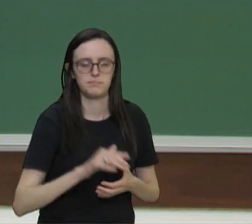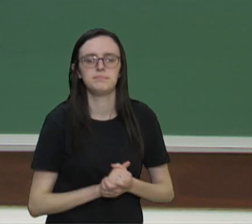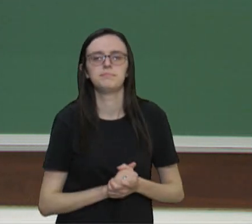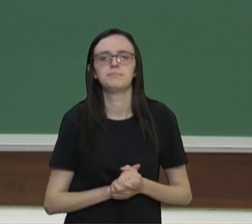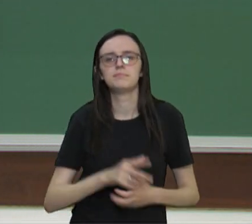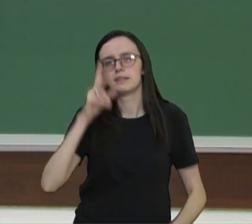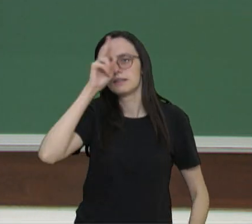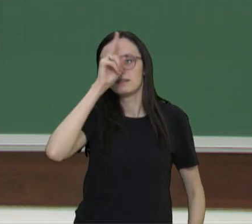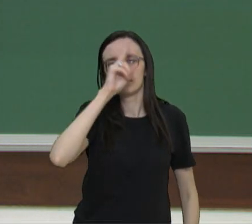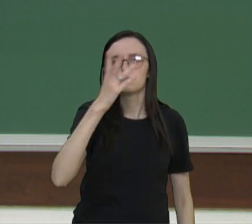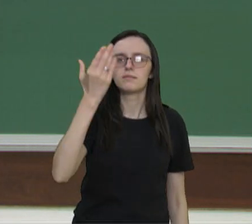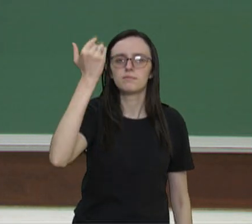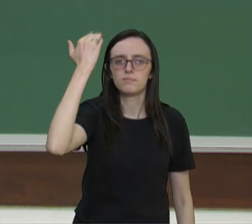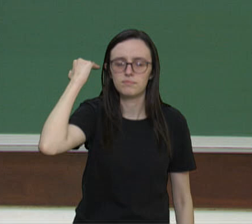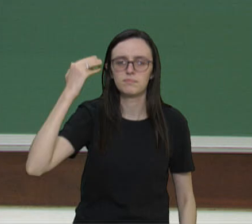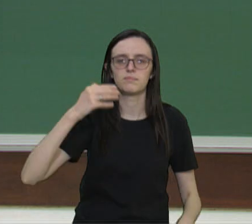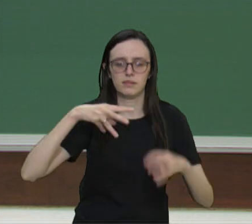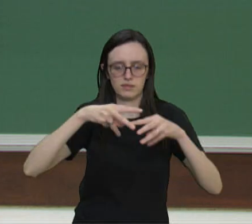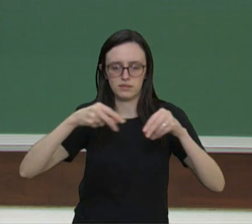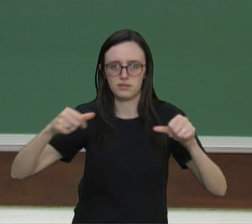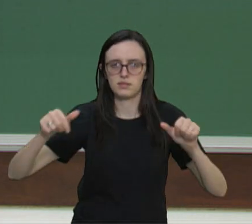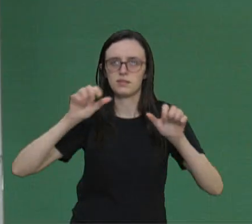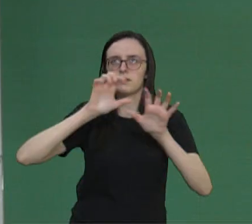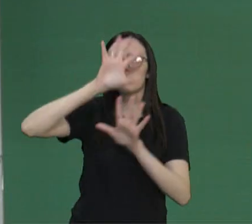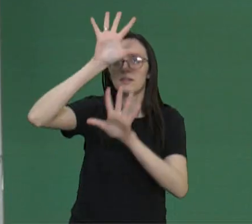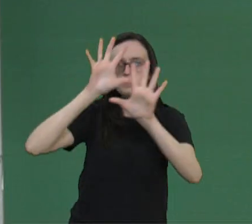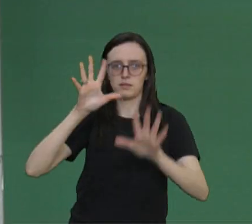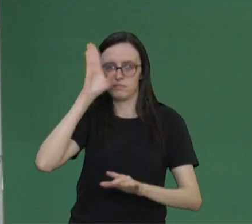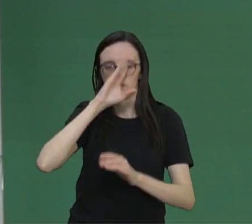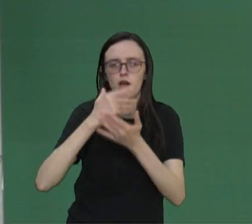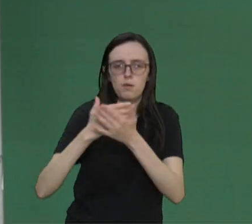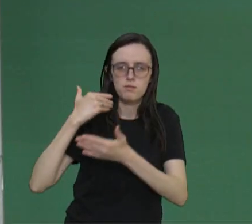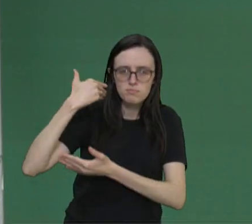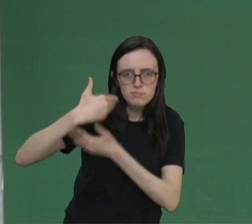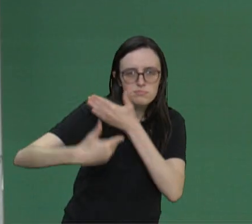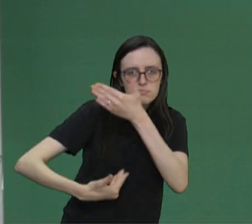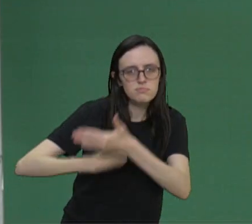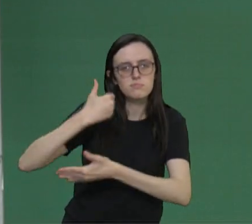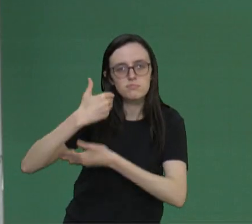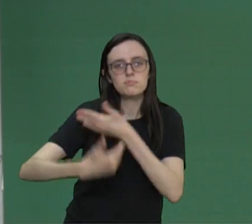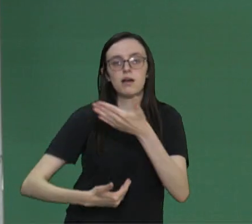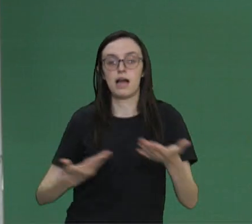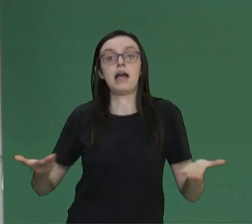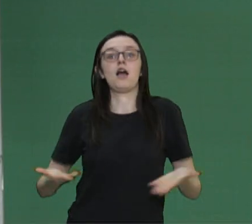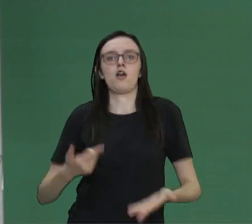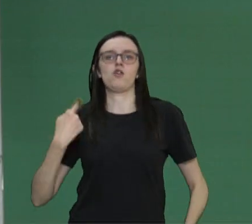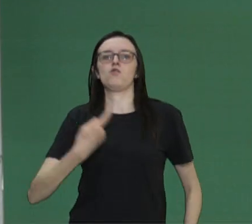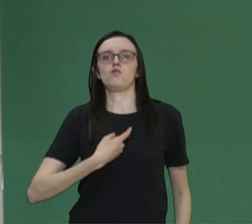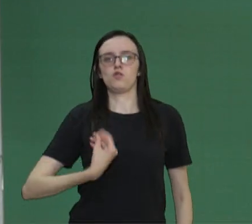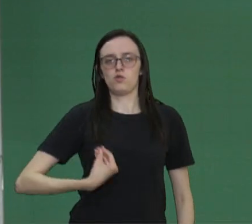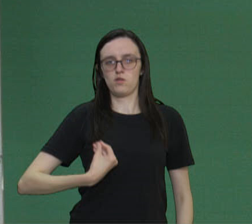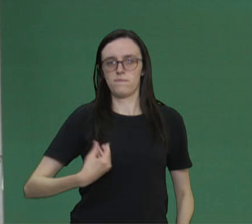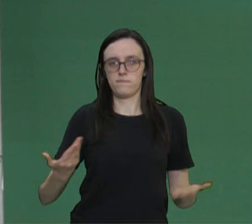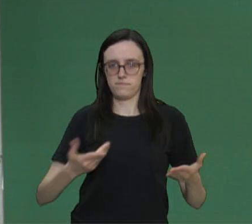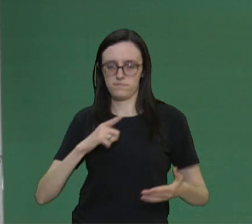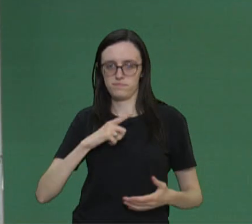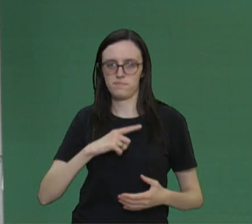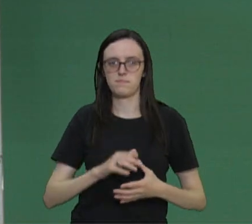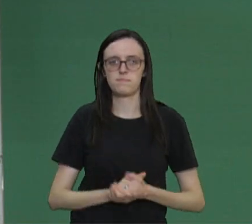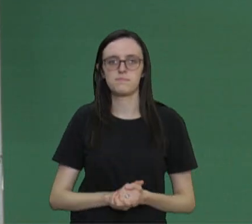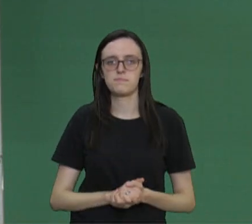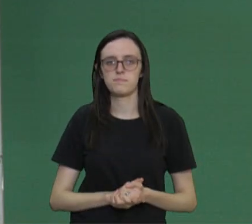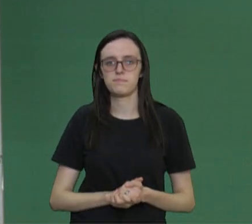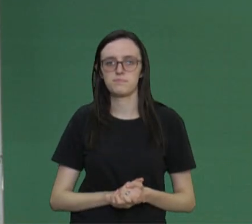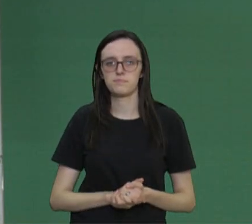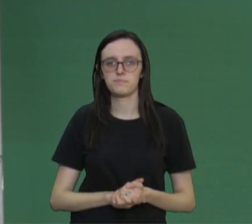lá que o território do Brasil ele foi se formando ao longo do tempo para chegar à formação que nós temos hoje, né?